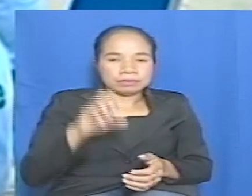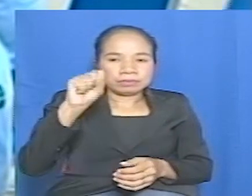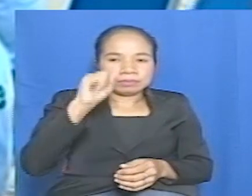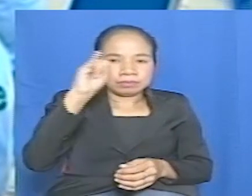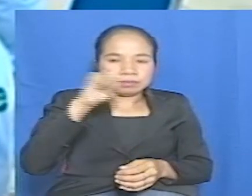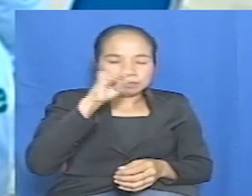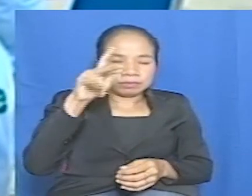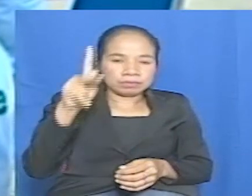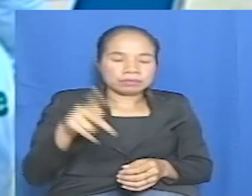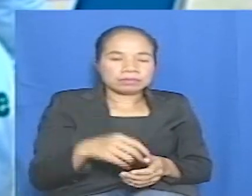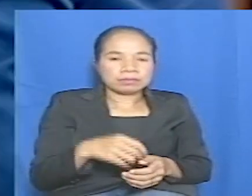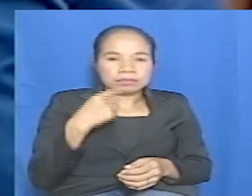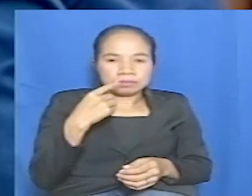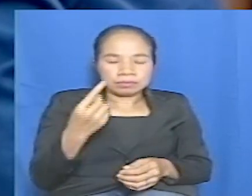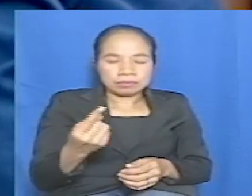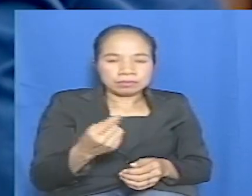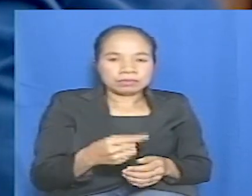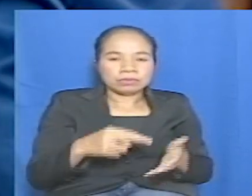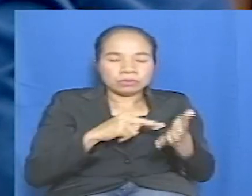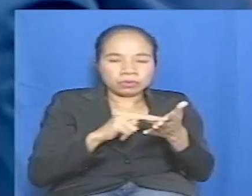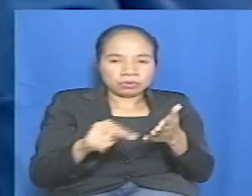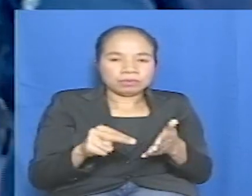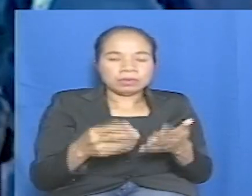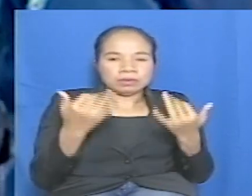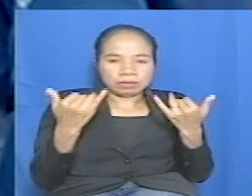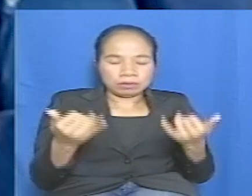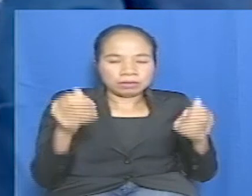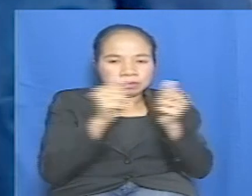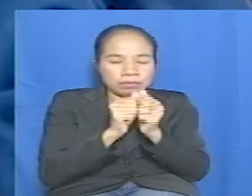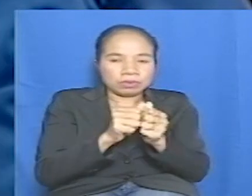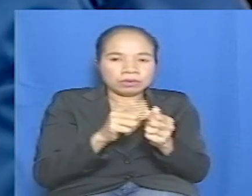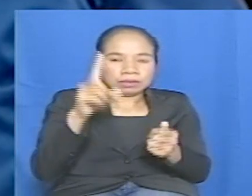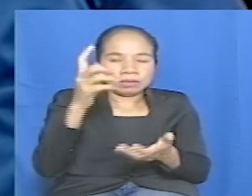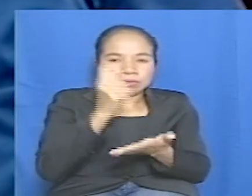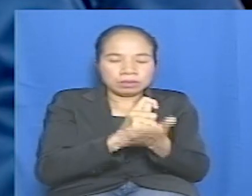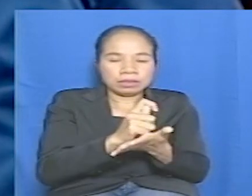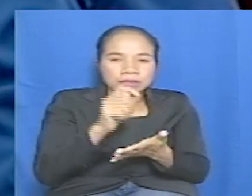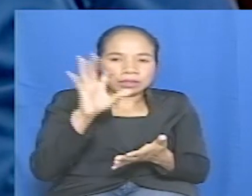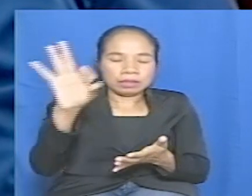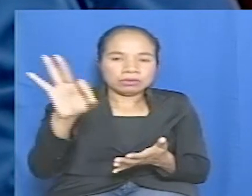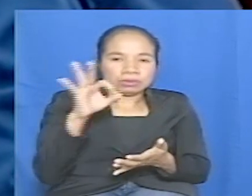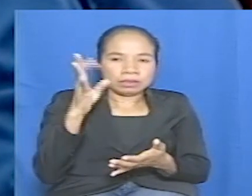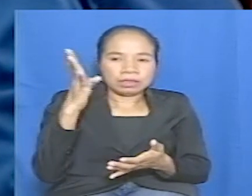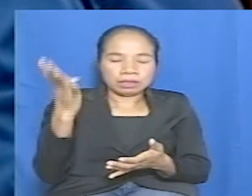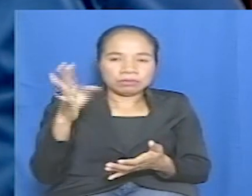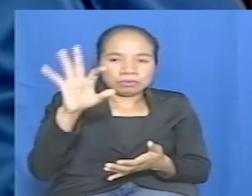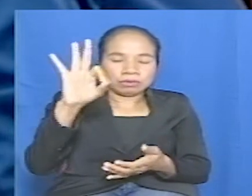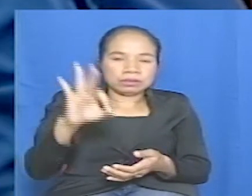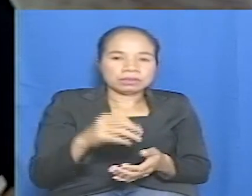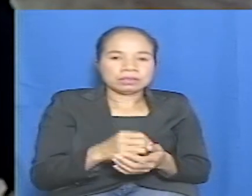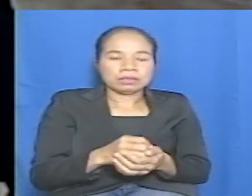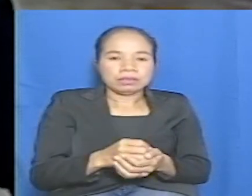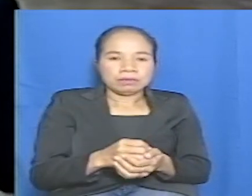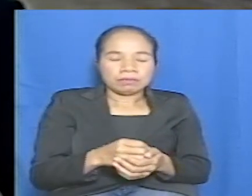de Gestão Crise relata Moscatak, número cumulativo Ramuto Rihungida Tucia, Hat Nulo Racing Cia, no